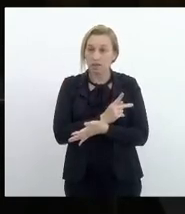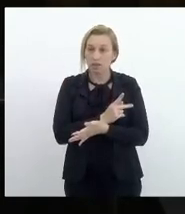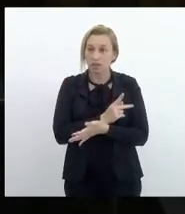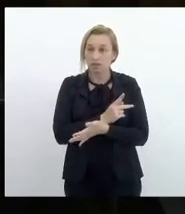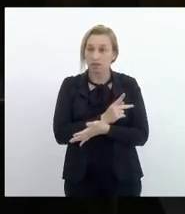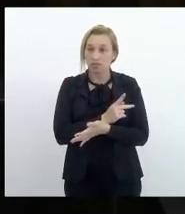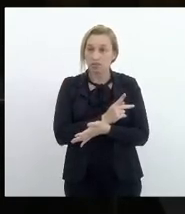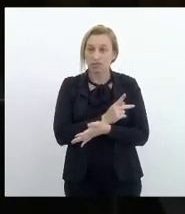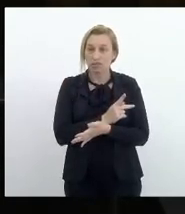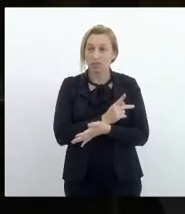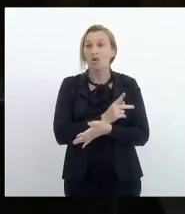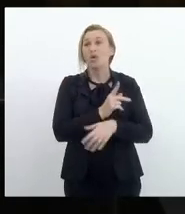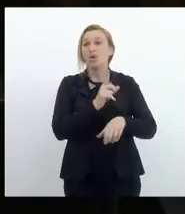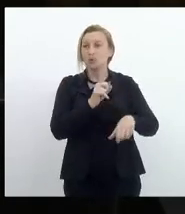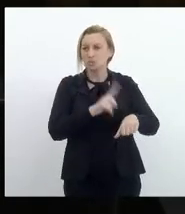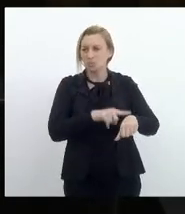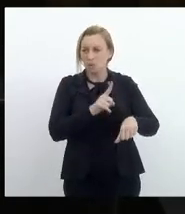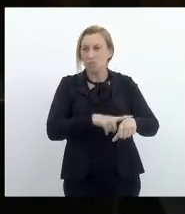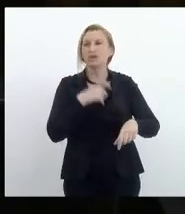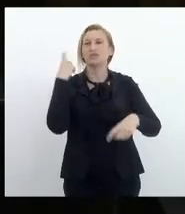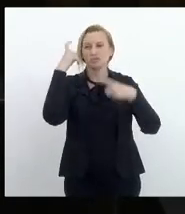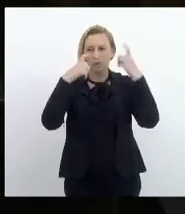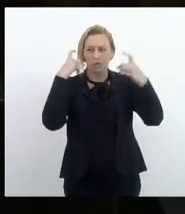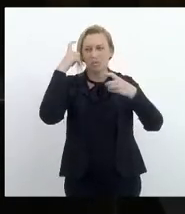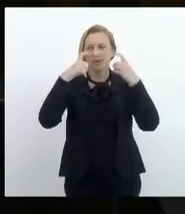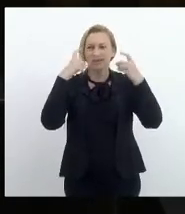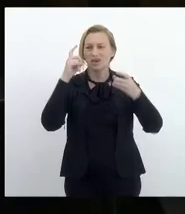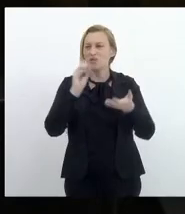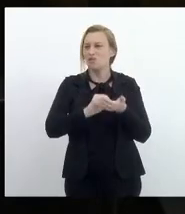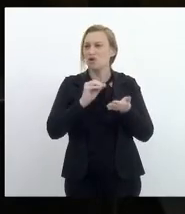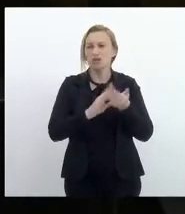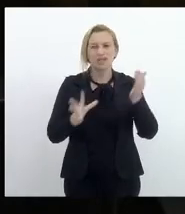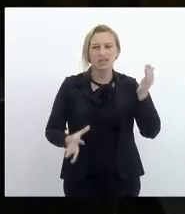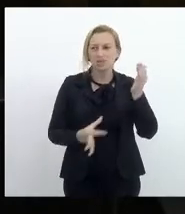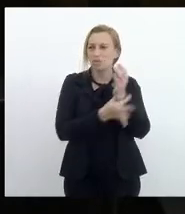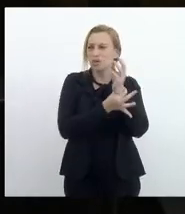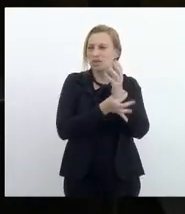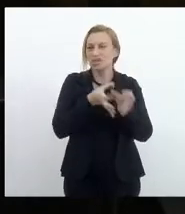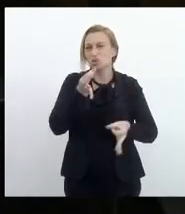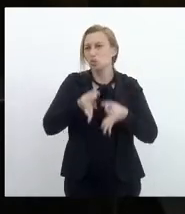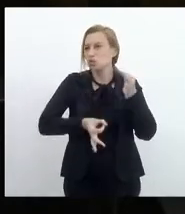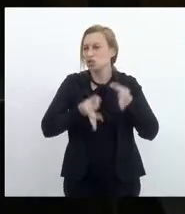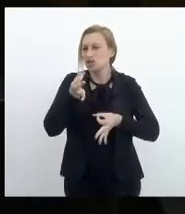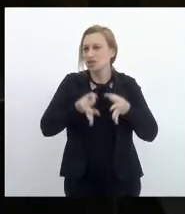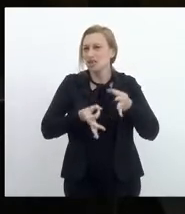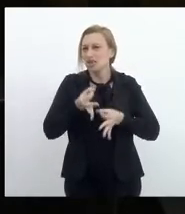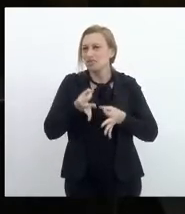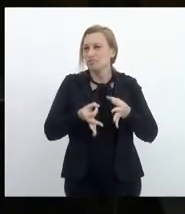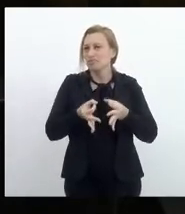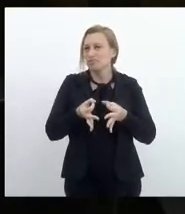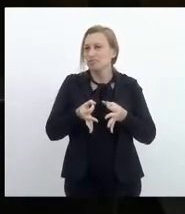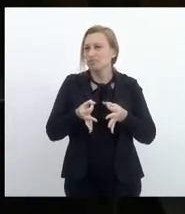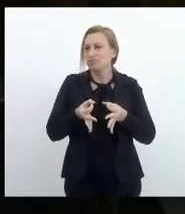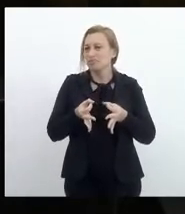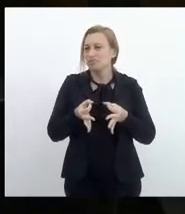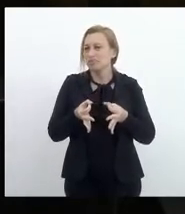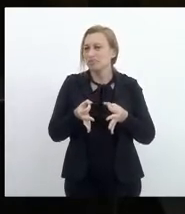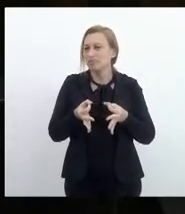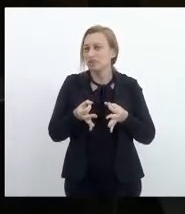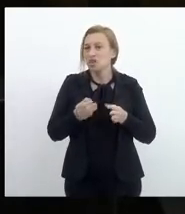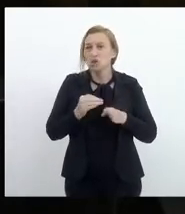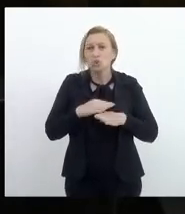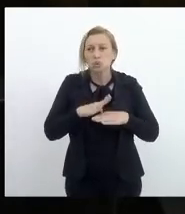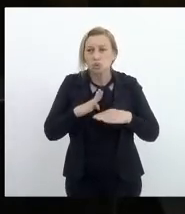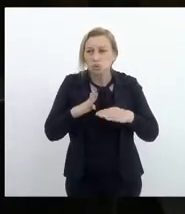meio ambiente conturbados e meio a insegurança jurídica e-mail a